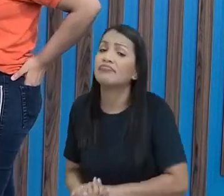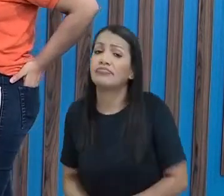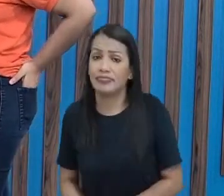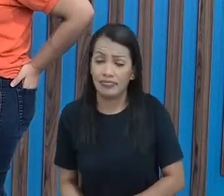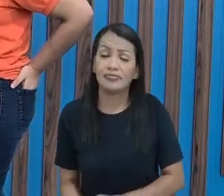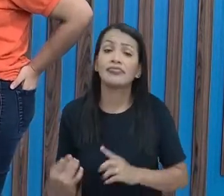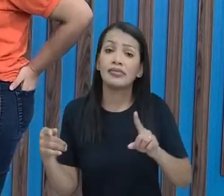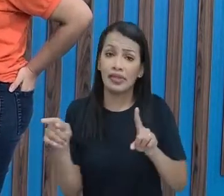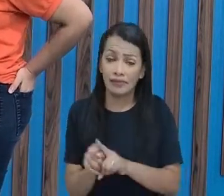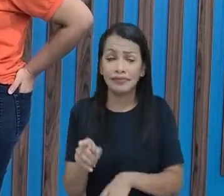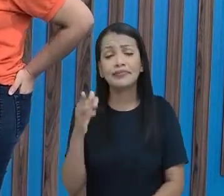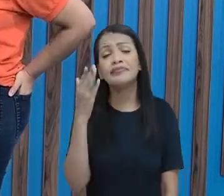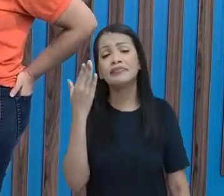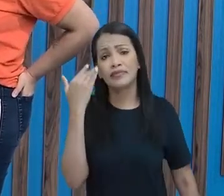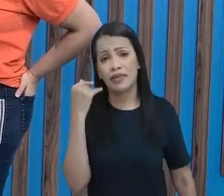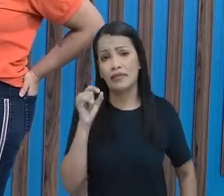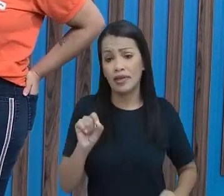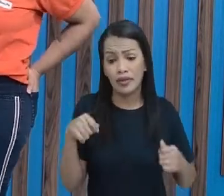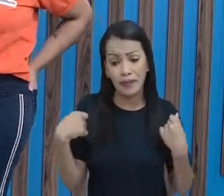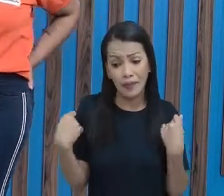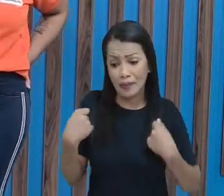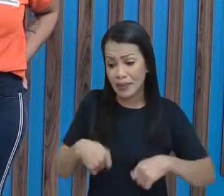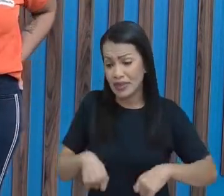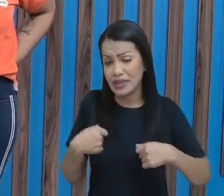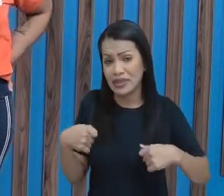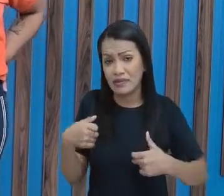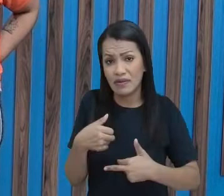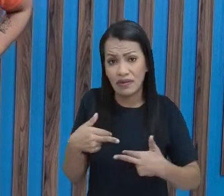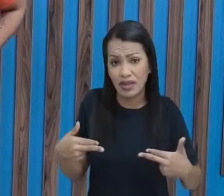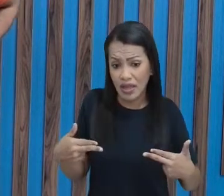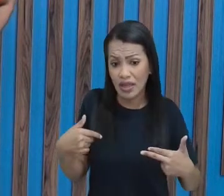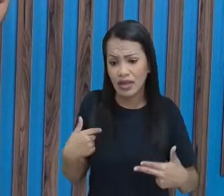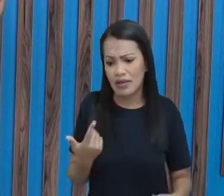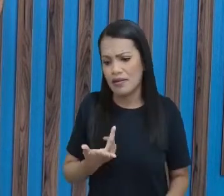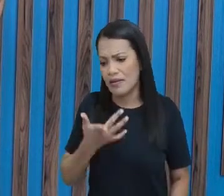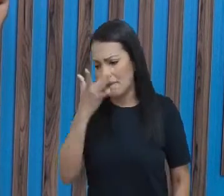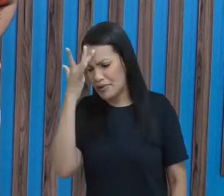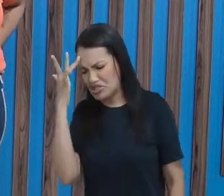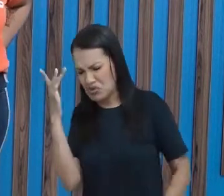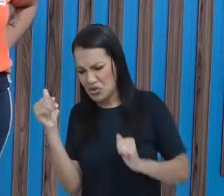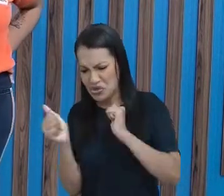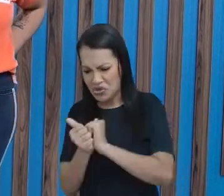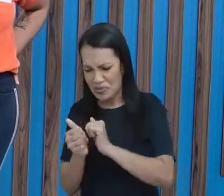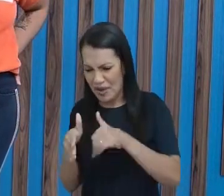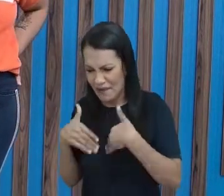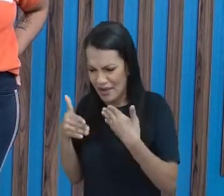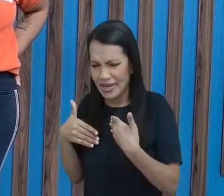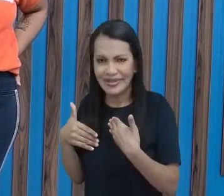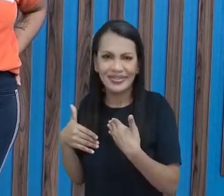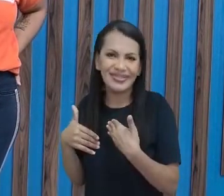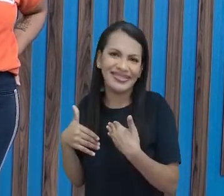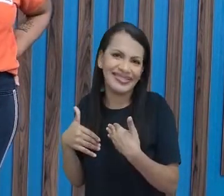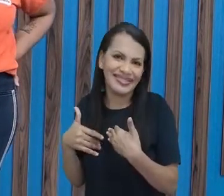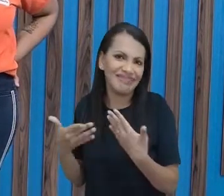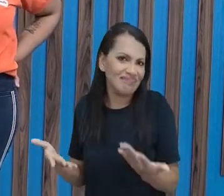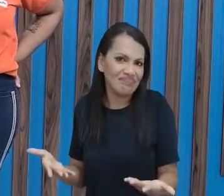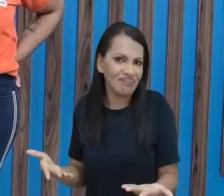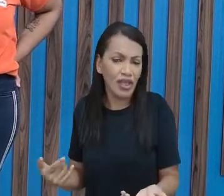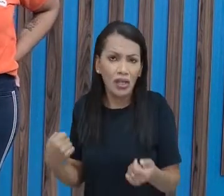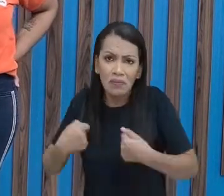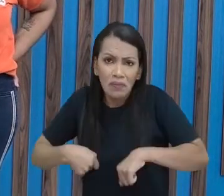soube reconhecer quando não precisava de algo ou de alguém. Fazer esse trabalho é mais difícil do que parece,